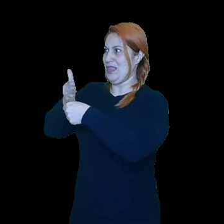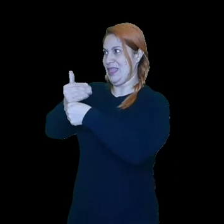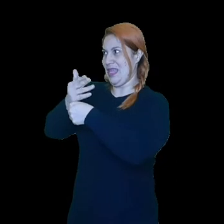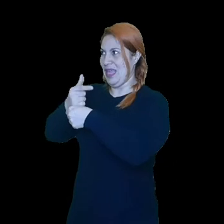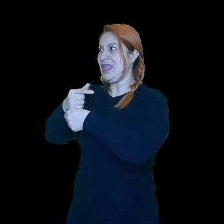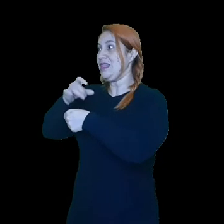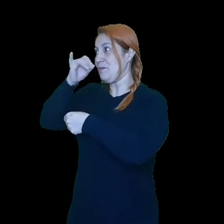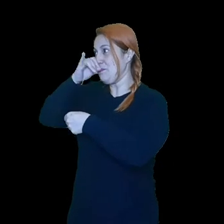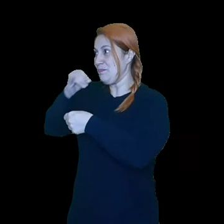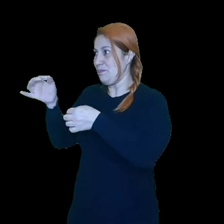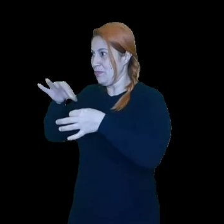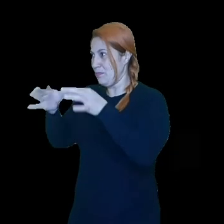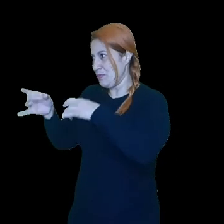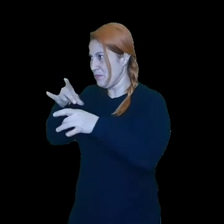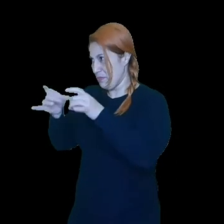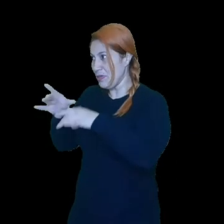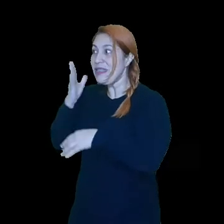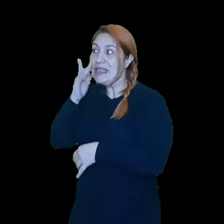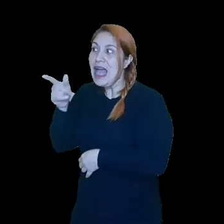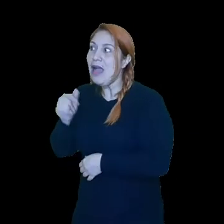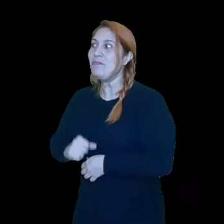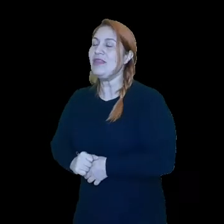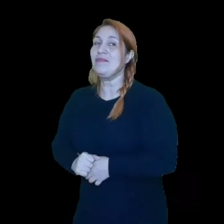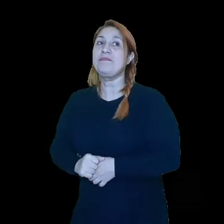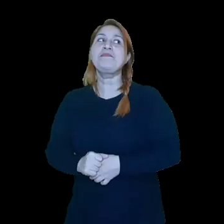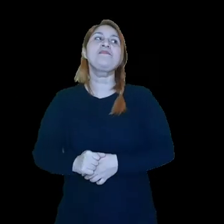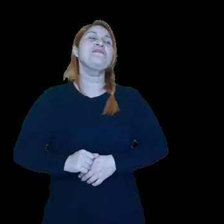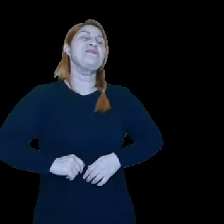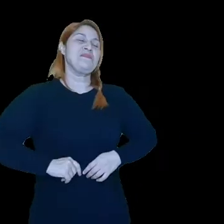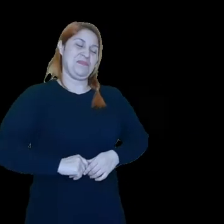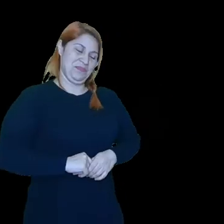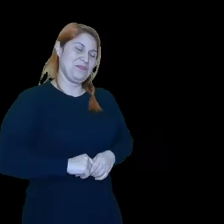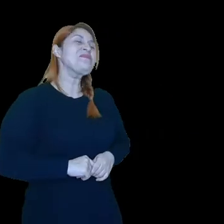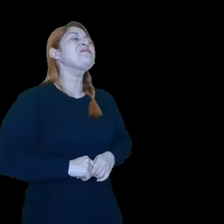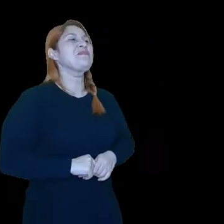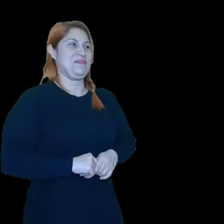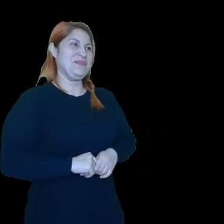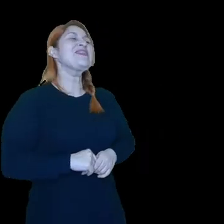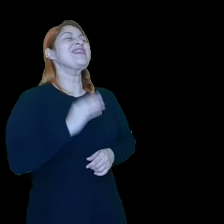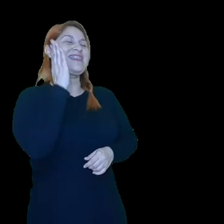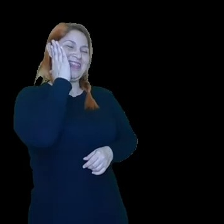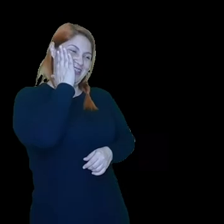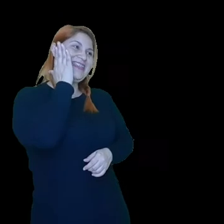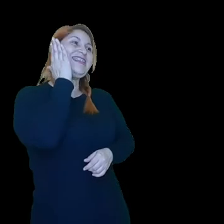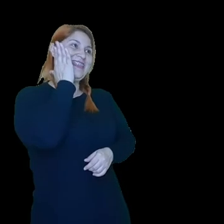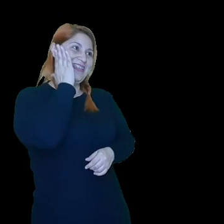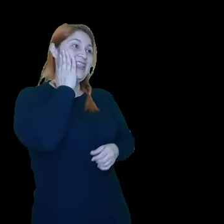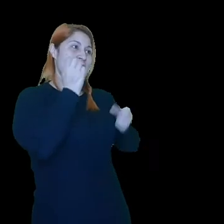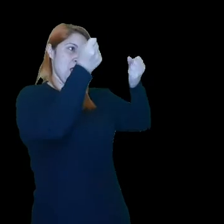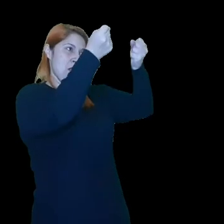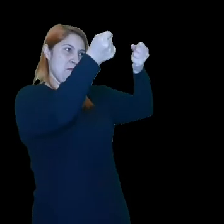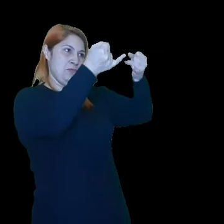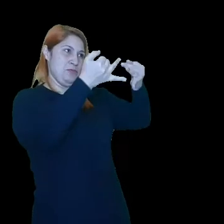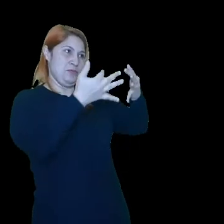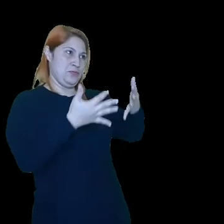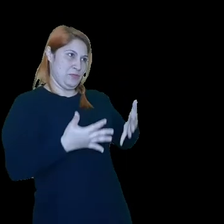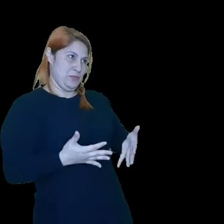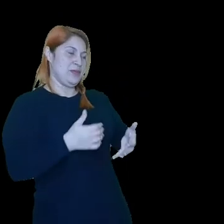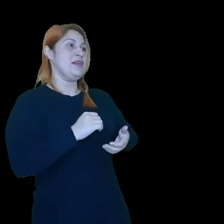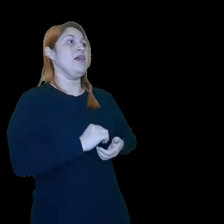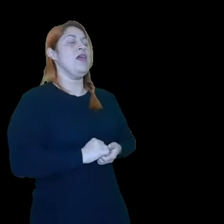tão logo sua boa amiga lhe deu todas as explicações, Maria Angula exclamou. Ah, é